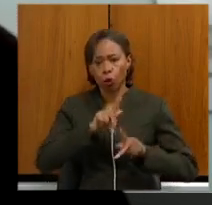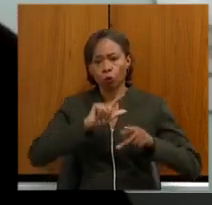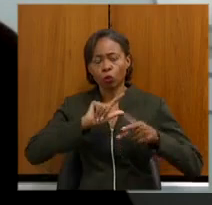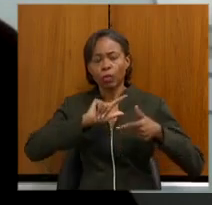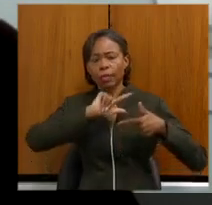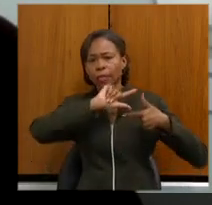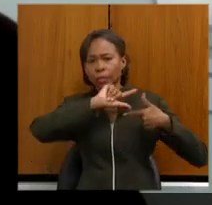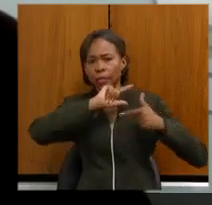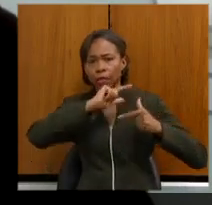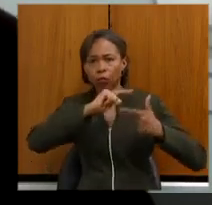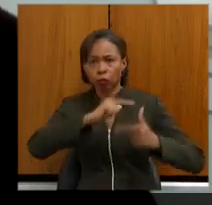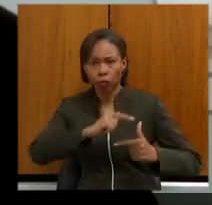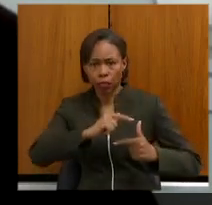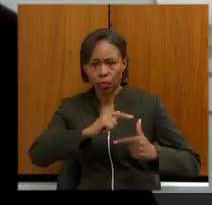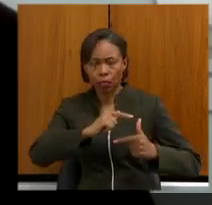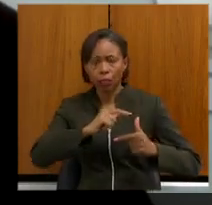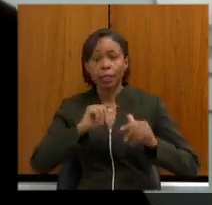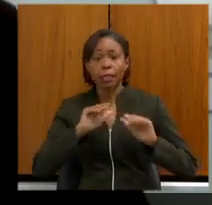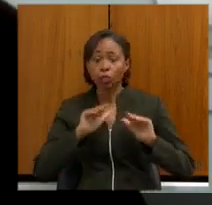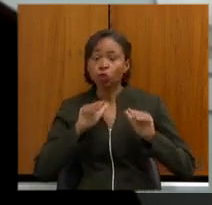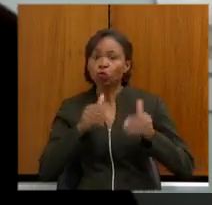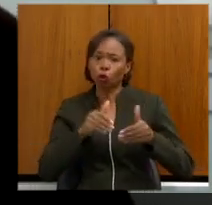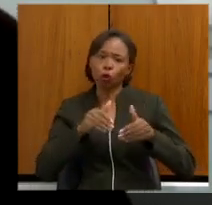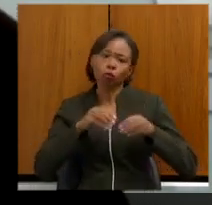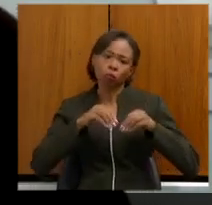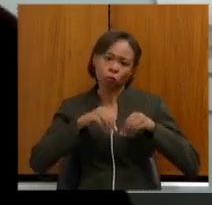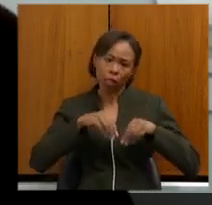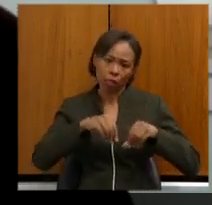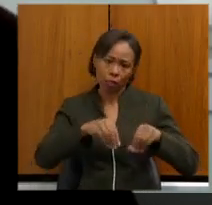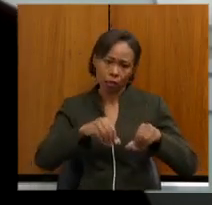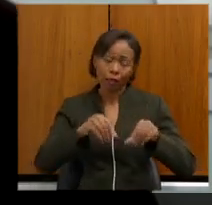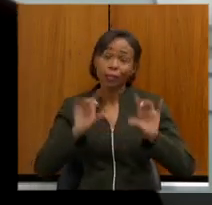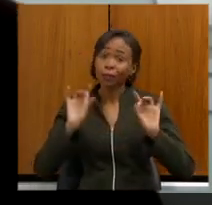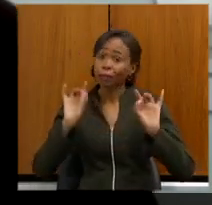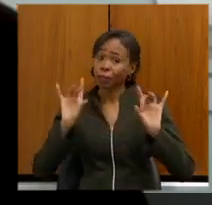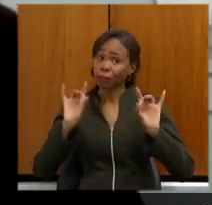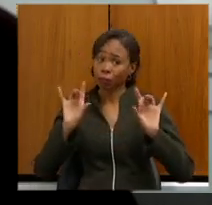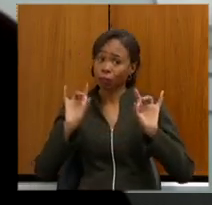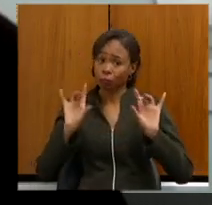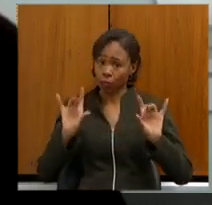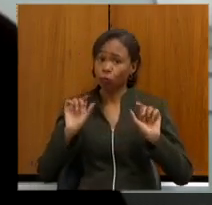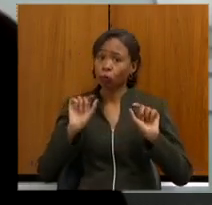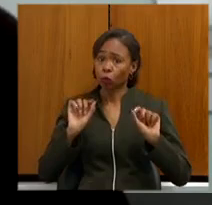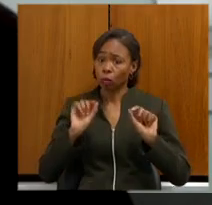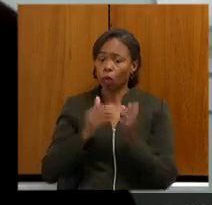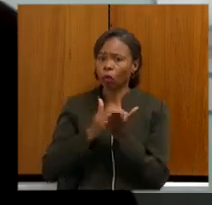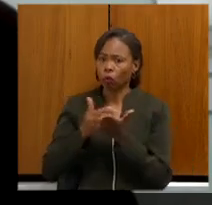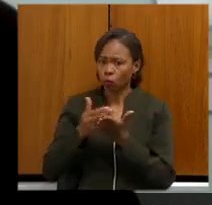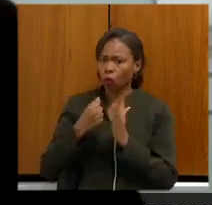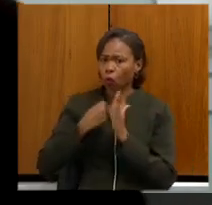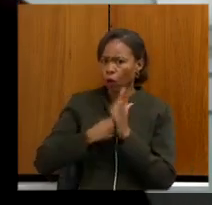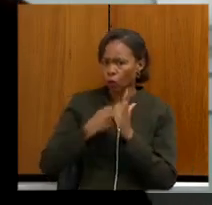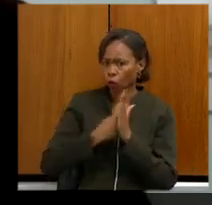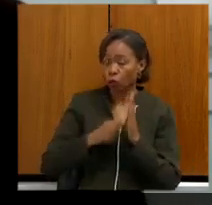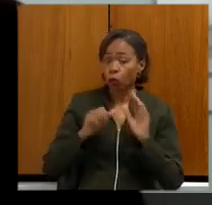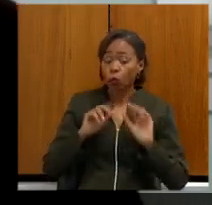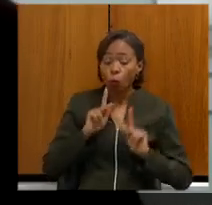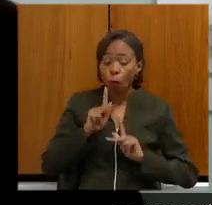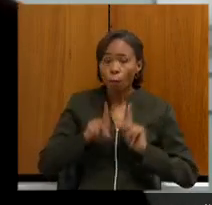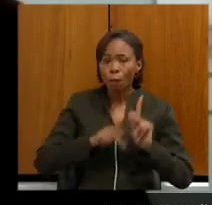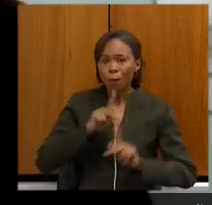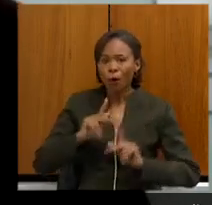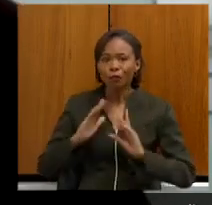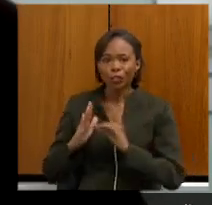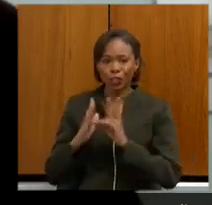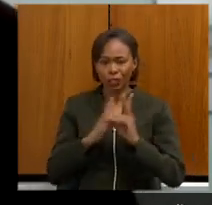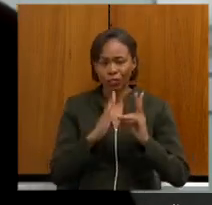e pela terra e especial iniciou com a luta né dos povos indígenas e que